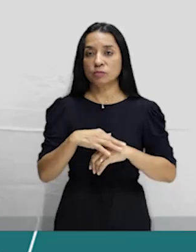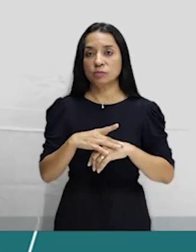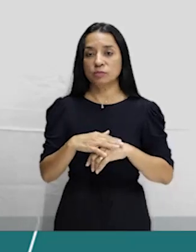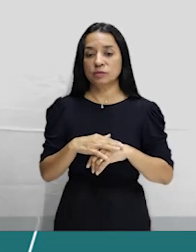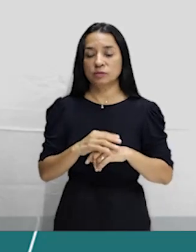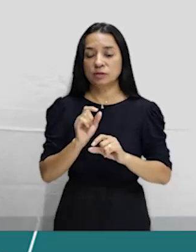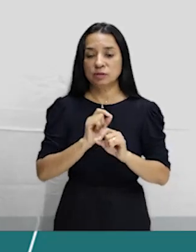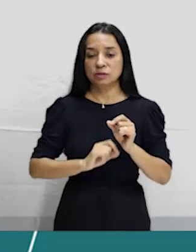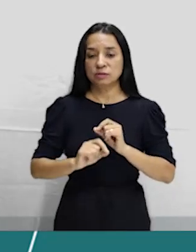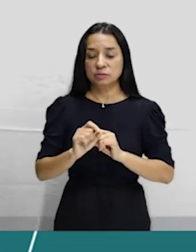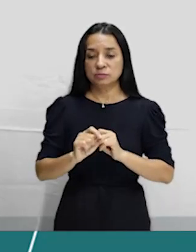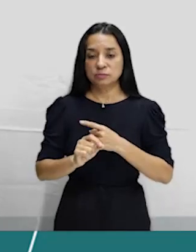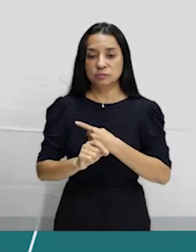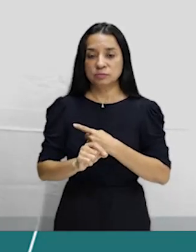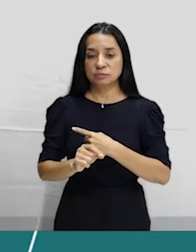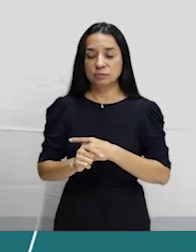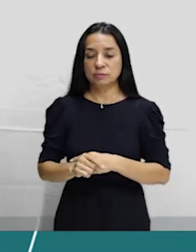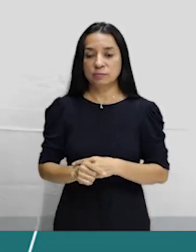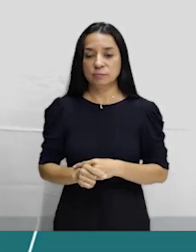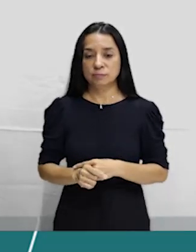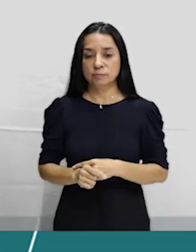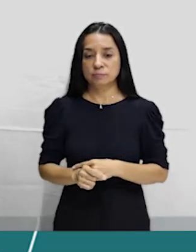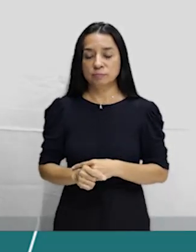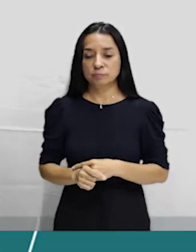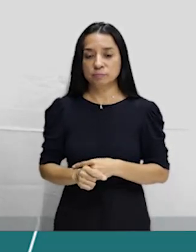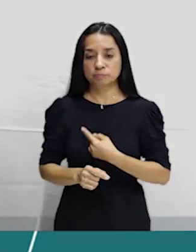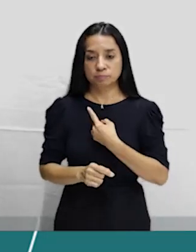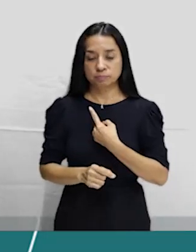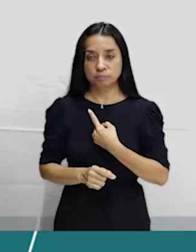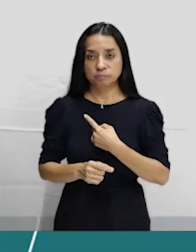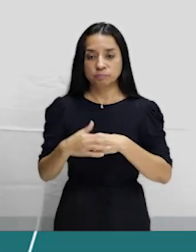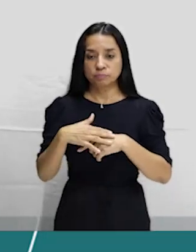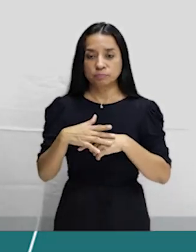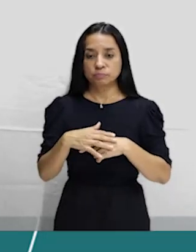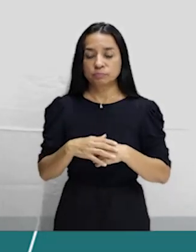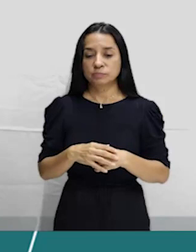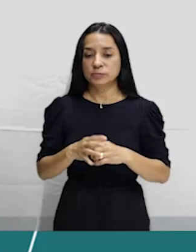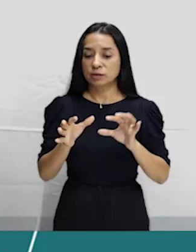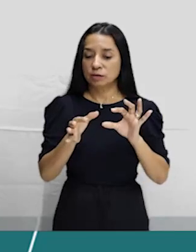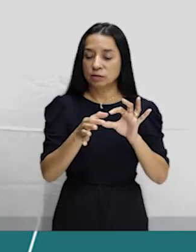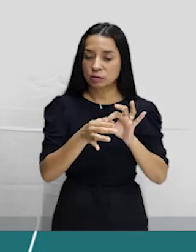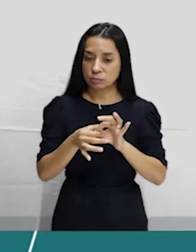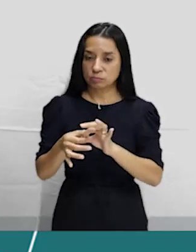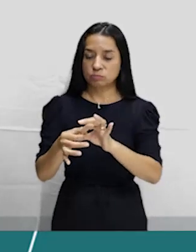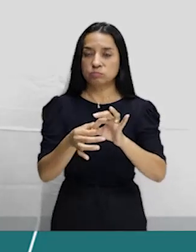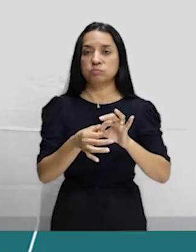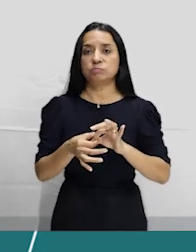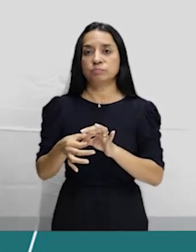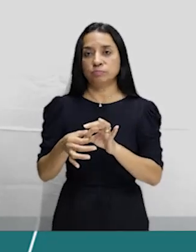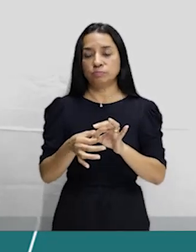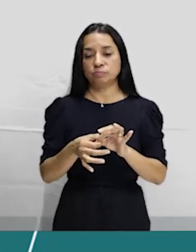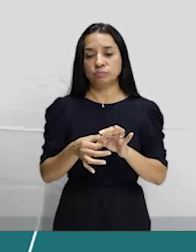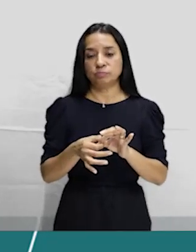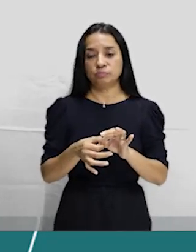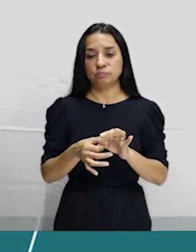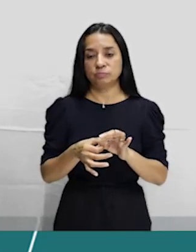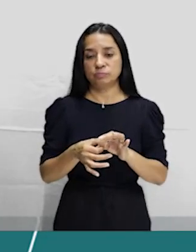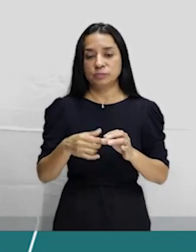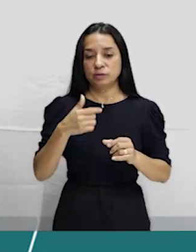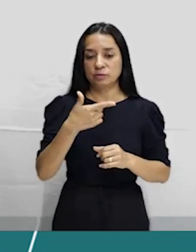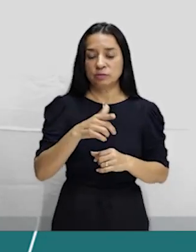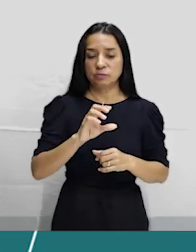foi isso? Pelo menos uma doença. Então, esse pelo menos uma vai ser a união, como eu te mencionei, do 20,